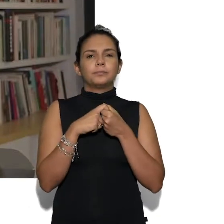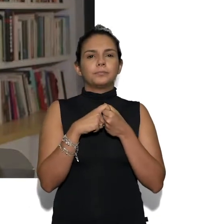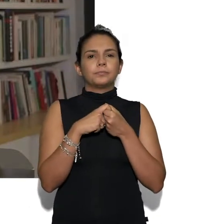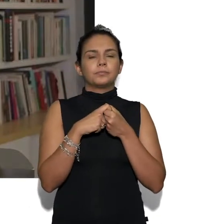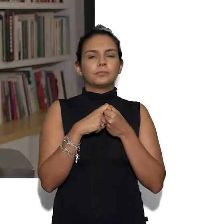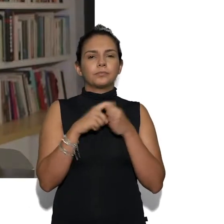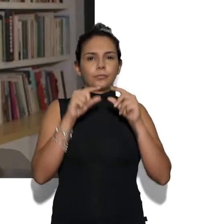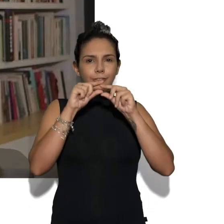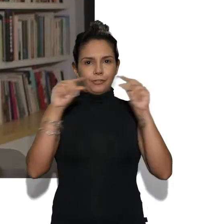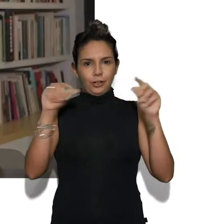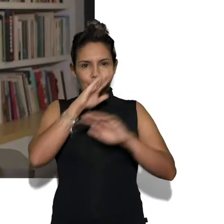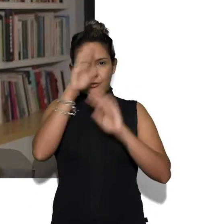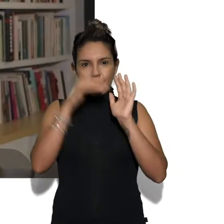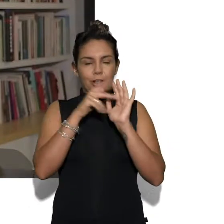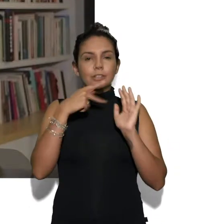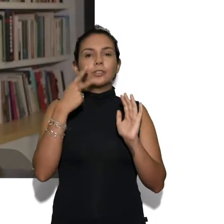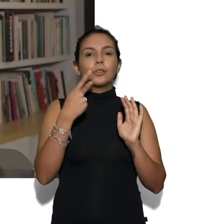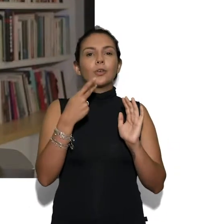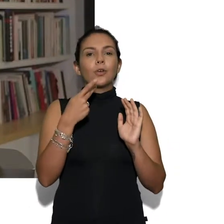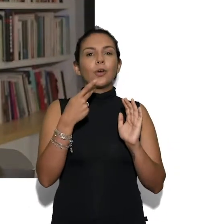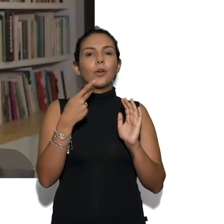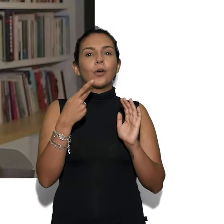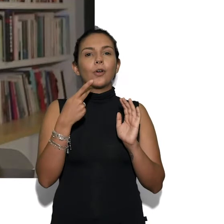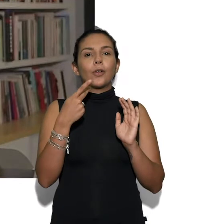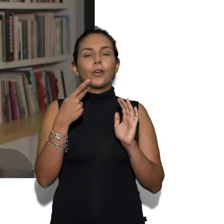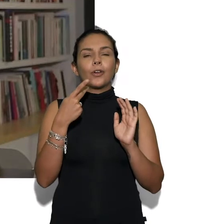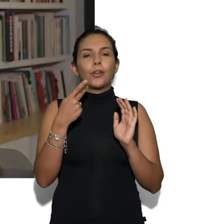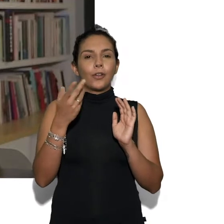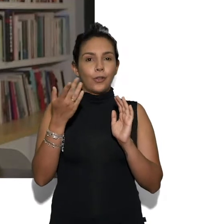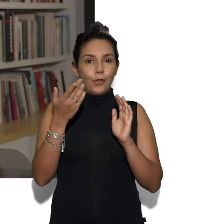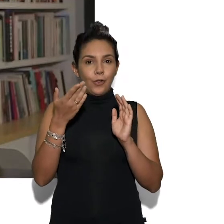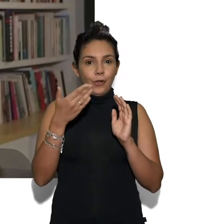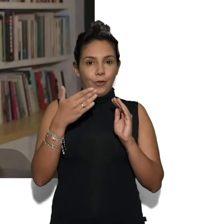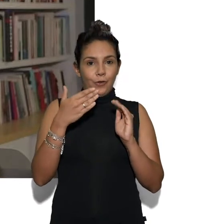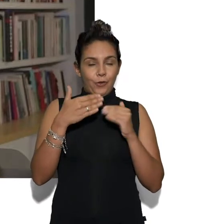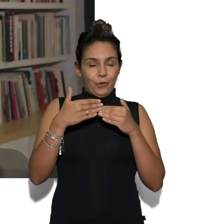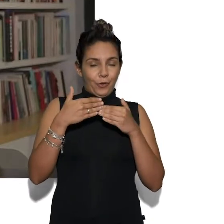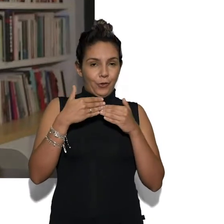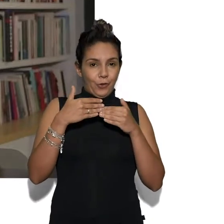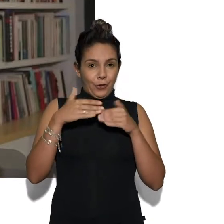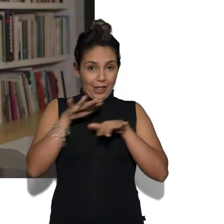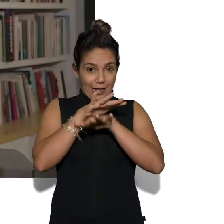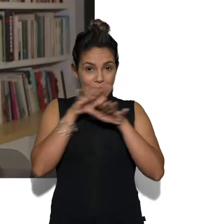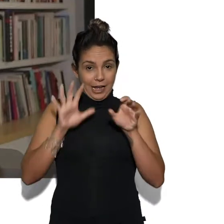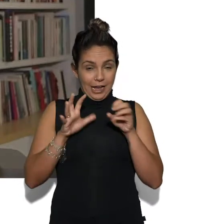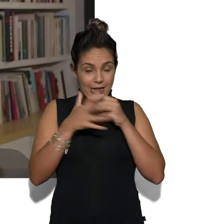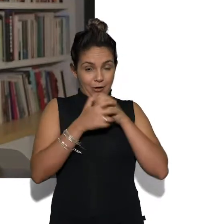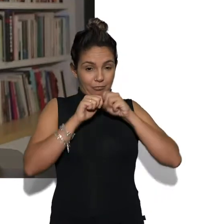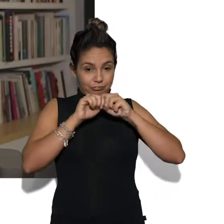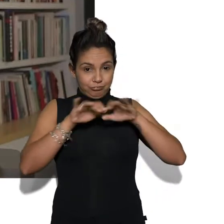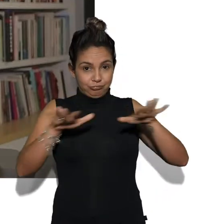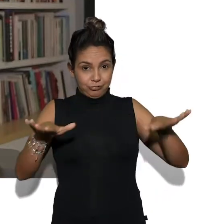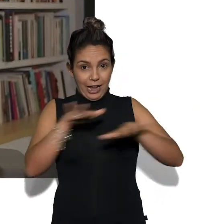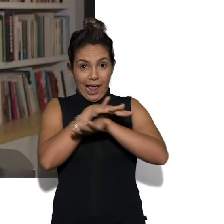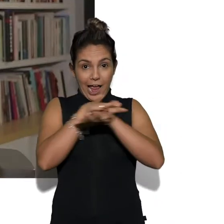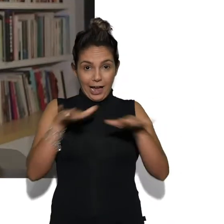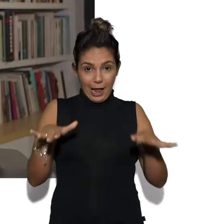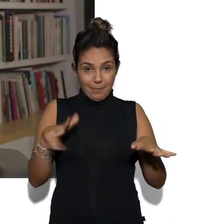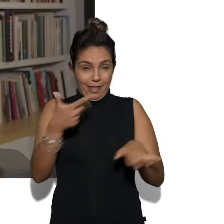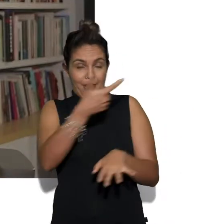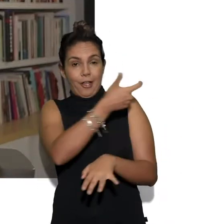aquela frase que todo mundo está dizendo, quando a pandemia acabar, ou aqui no Brasil, quando a vacina